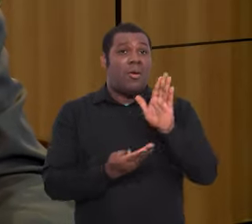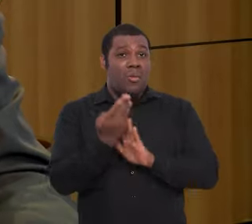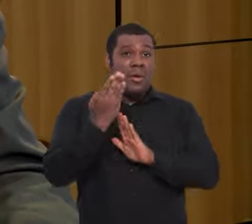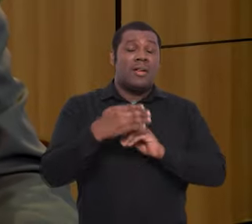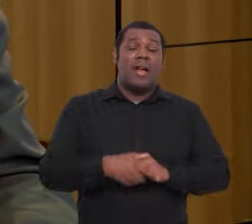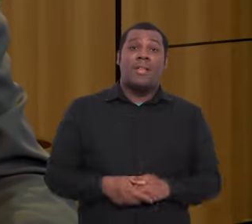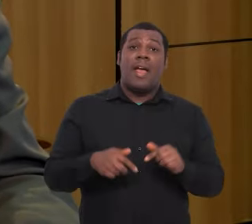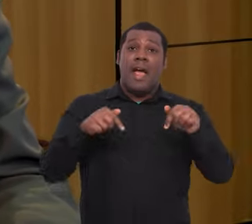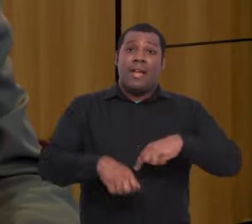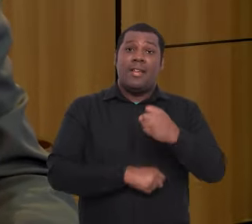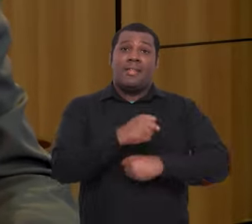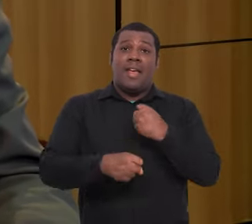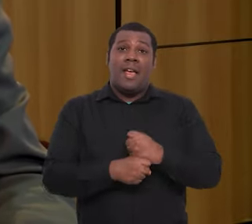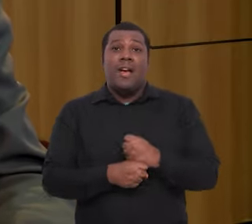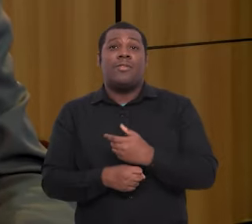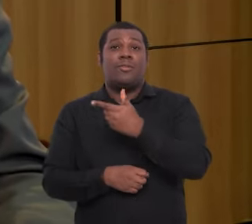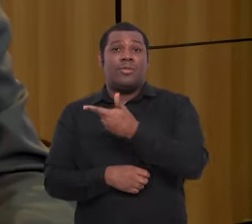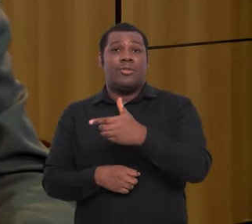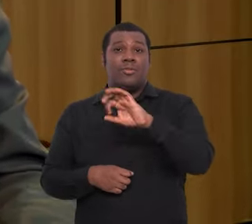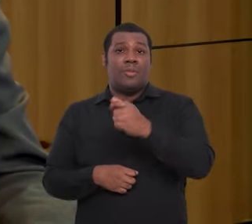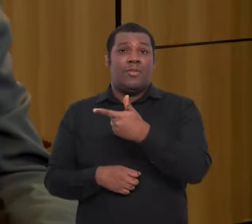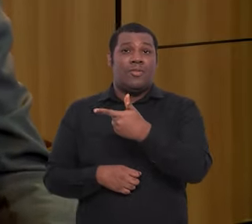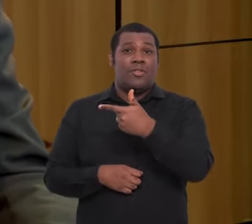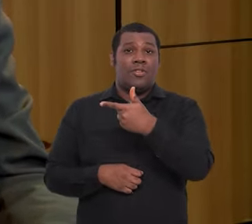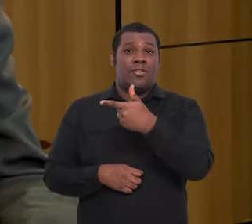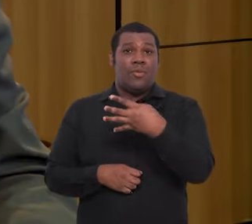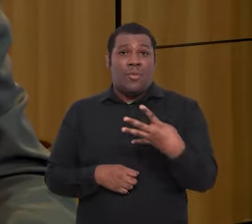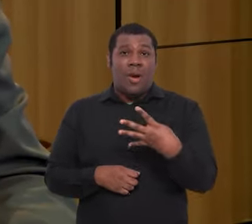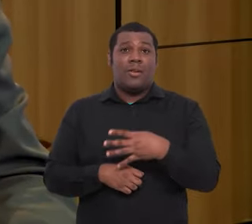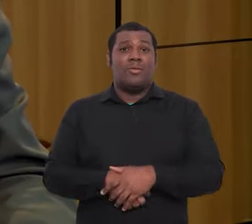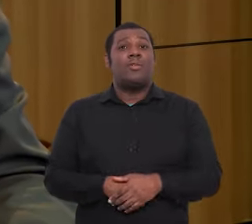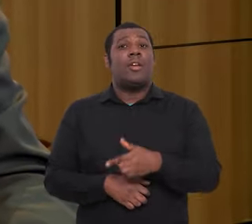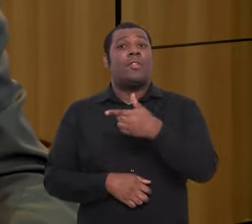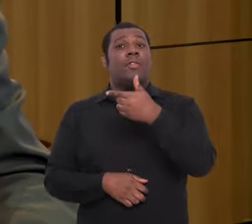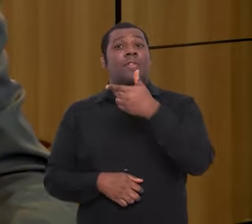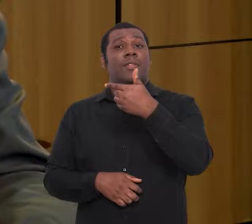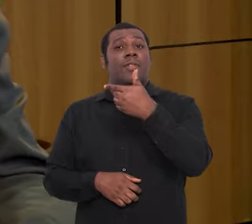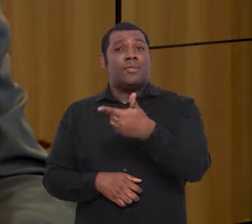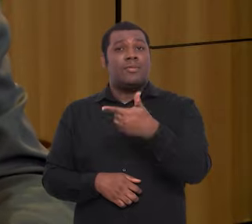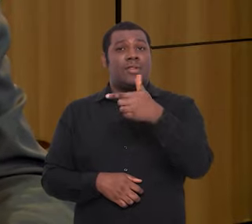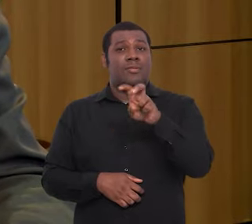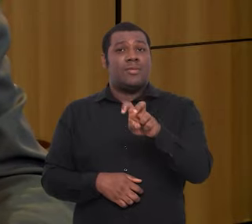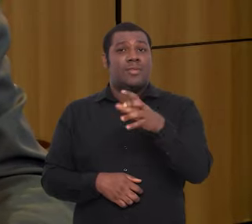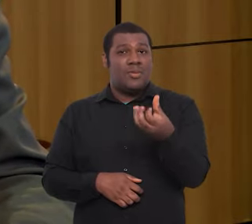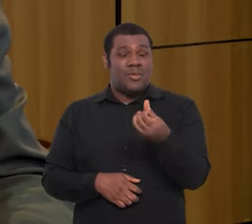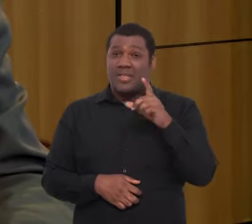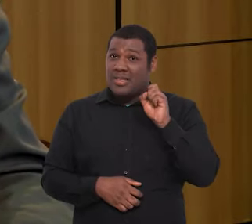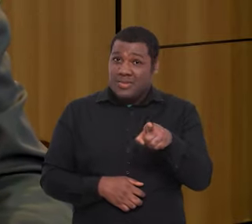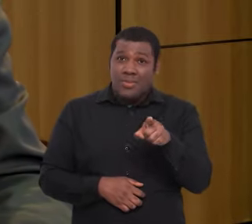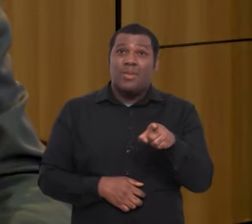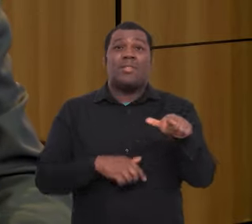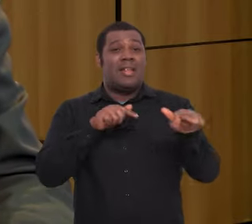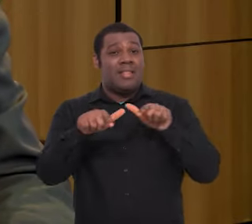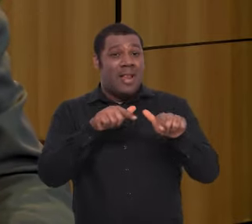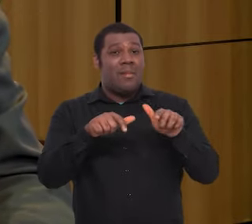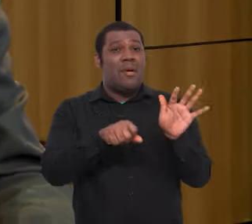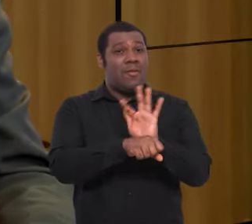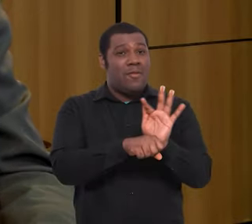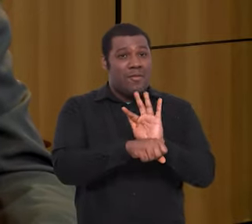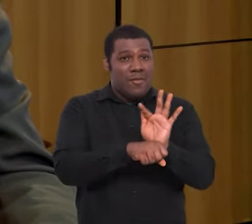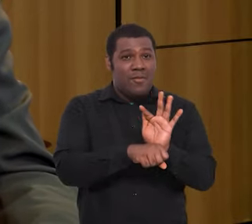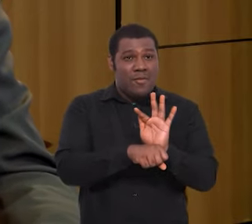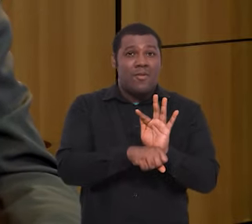180 o dobro em janeiro fevereiro ano passado 252.000 esse ano 306.11 Março vem